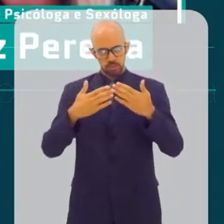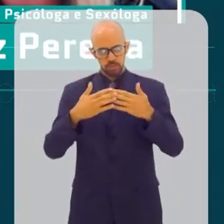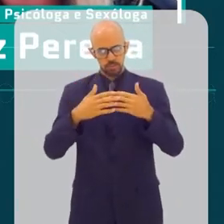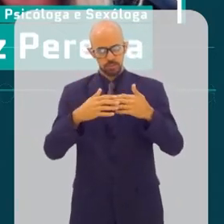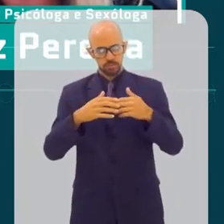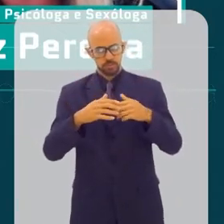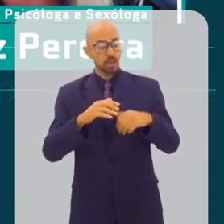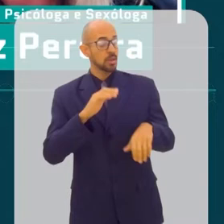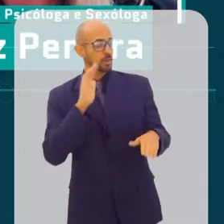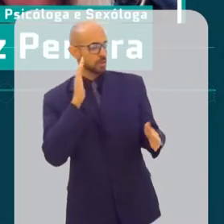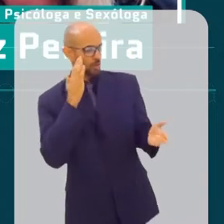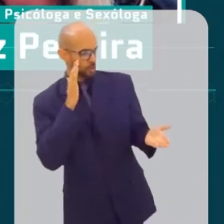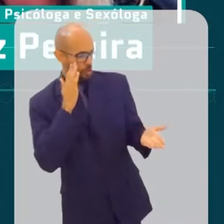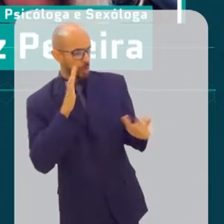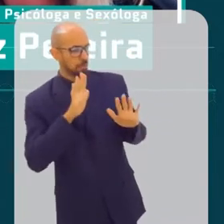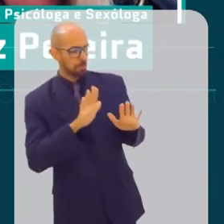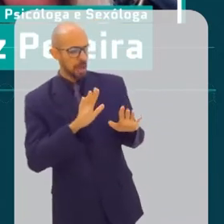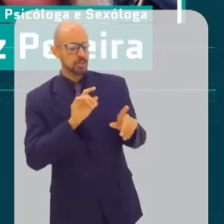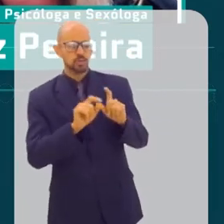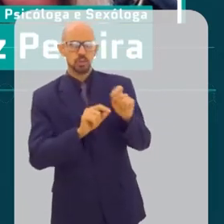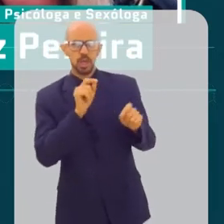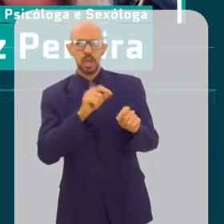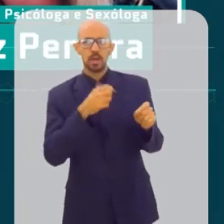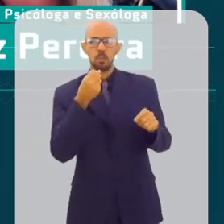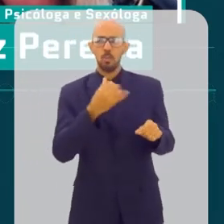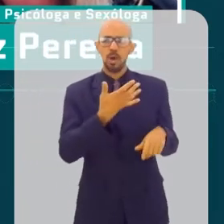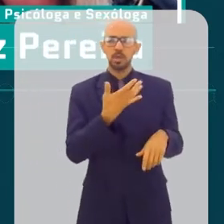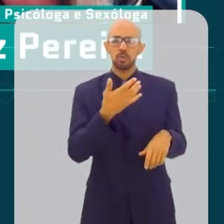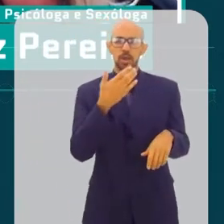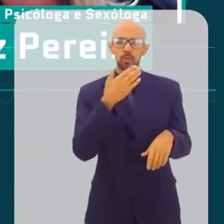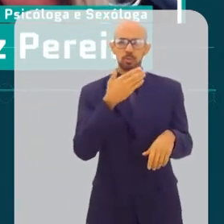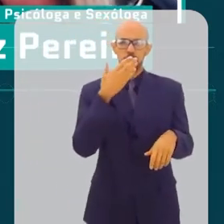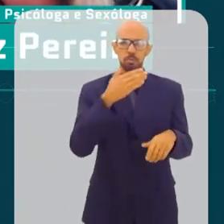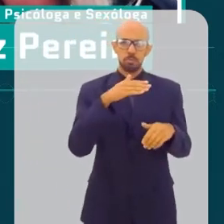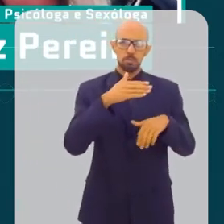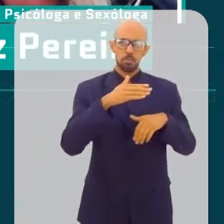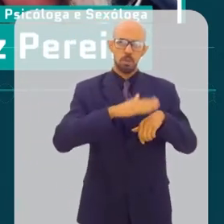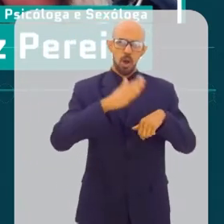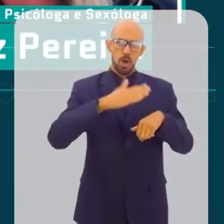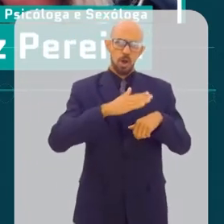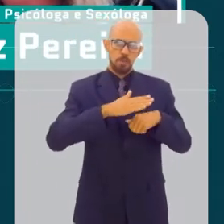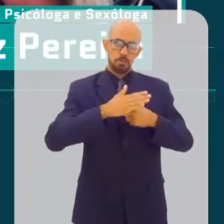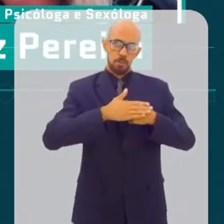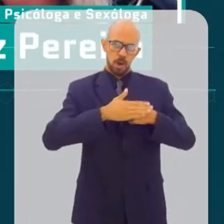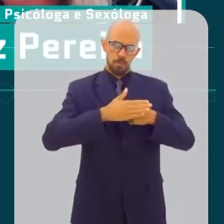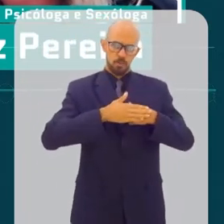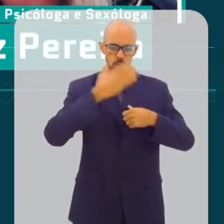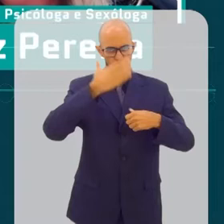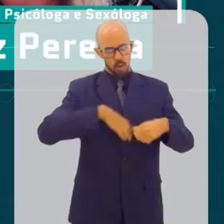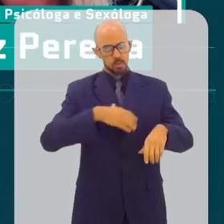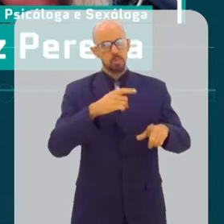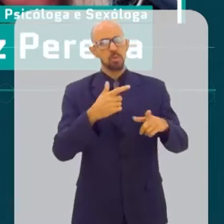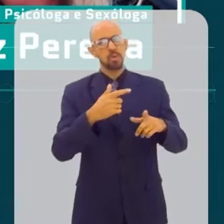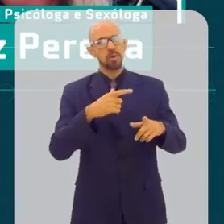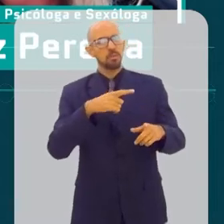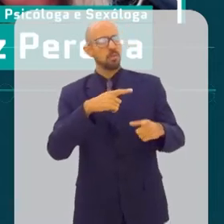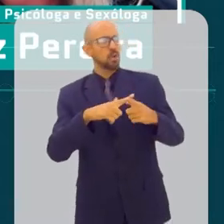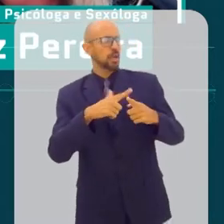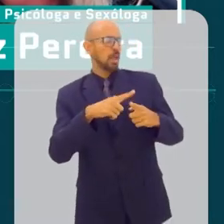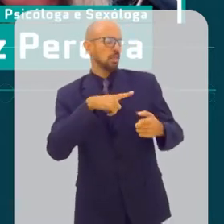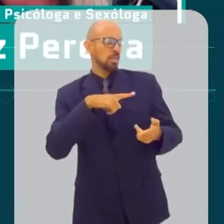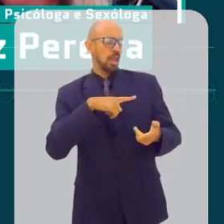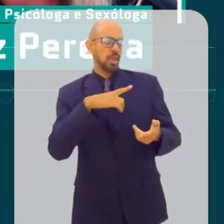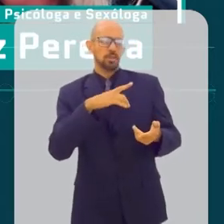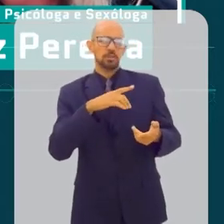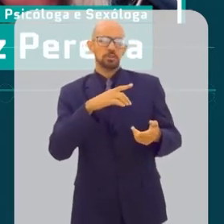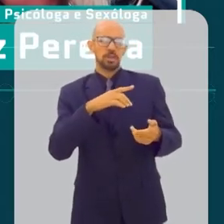tá? Agora, quando é orgânica, porque tem a questão também da falta de